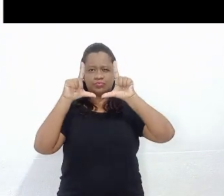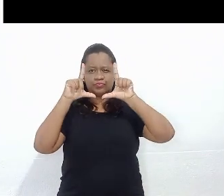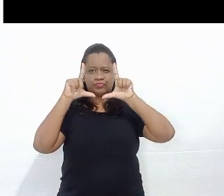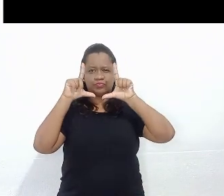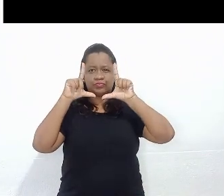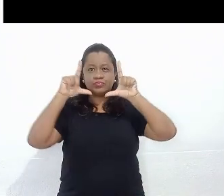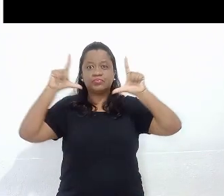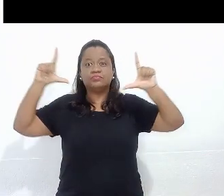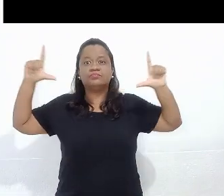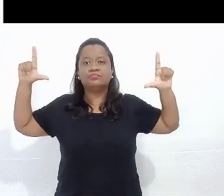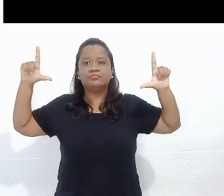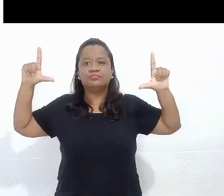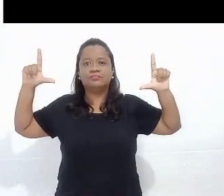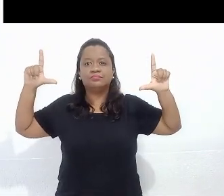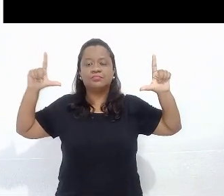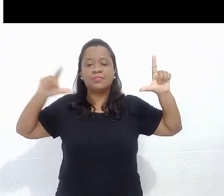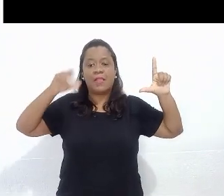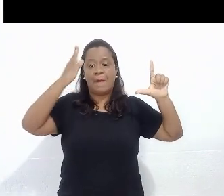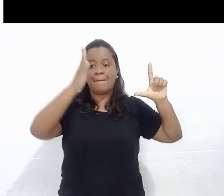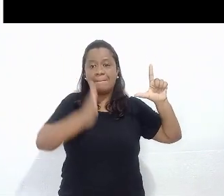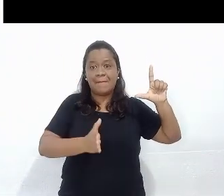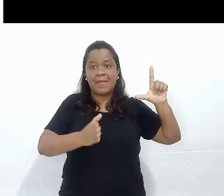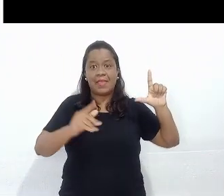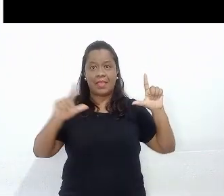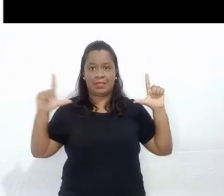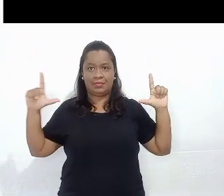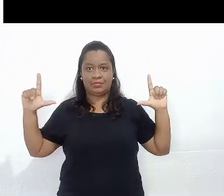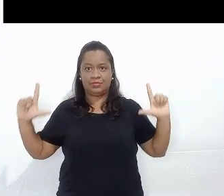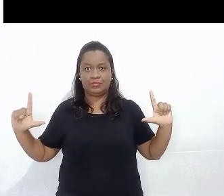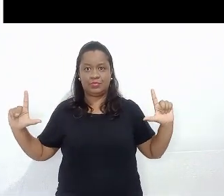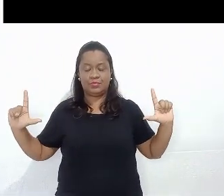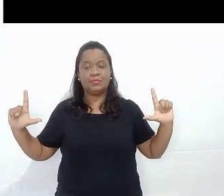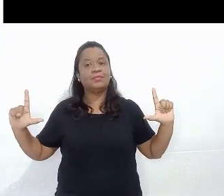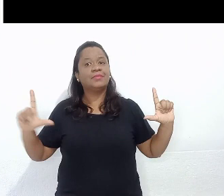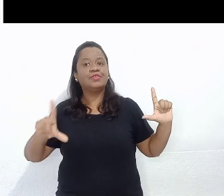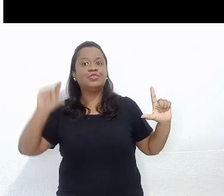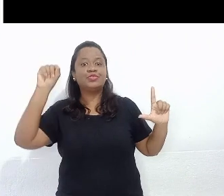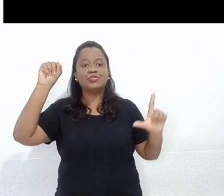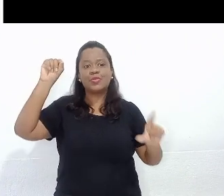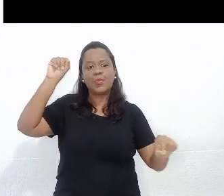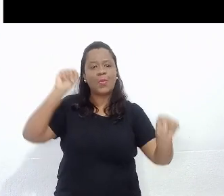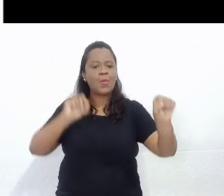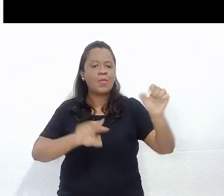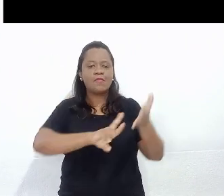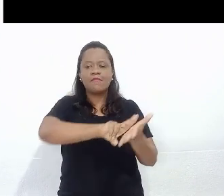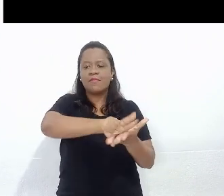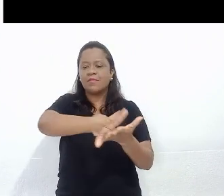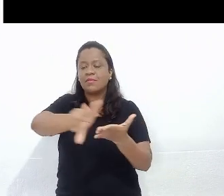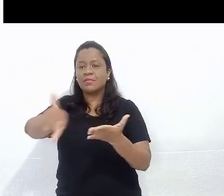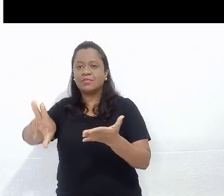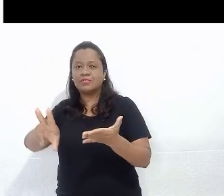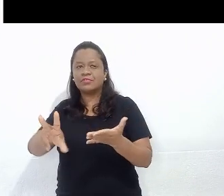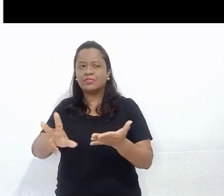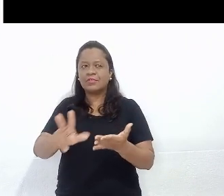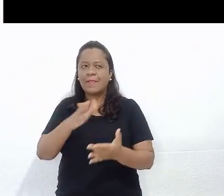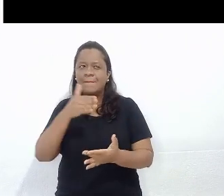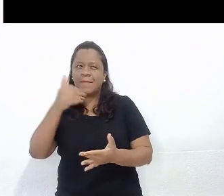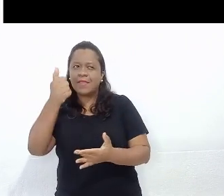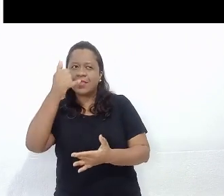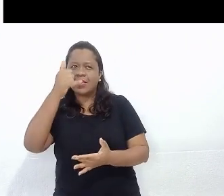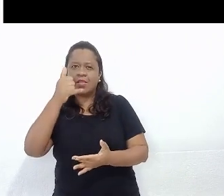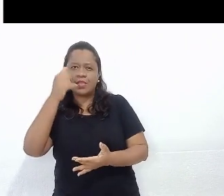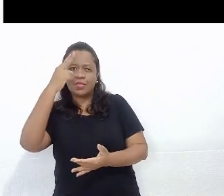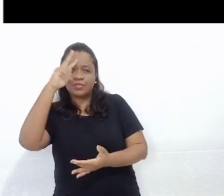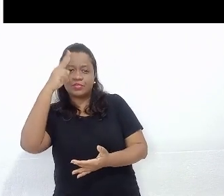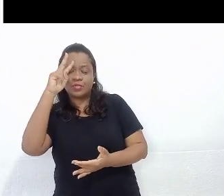plano aberto, um plano médio, são escolhas que você faz que favorecem a sua história. Tá? Às vezes você quer mostrar um drama